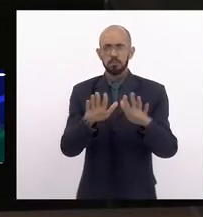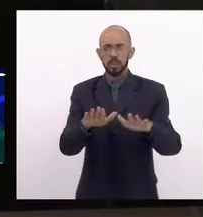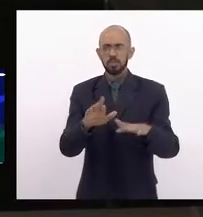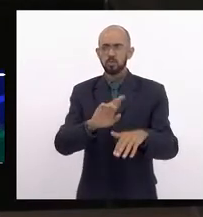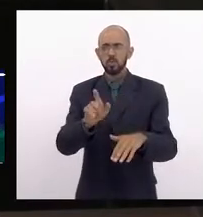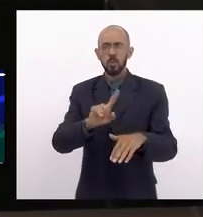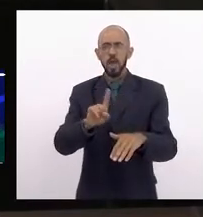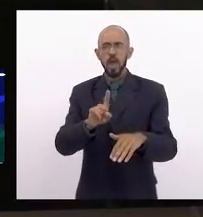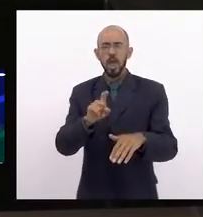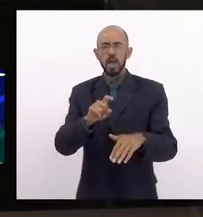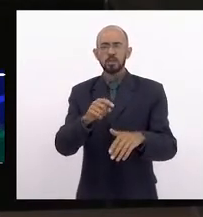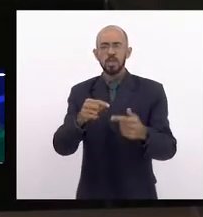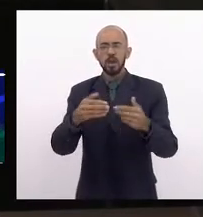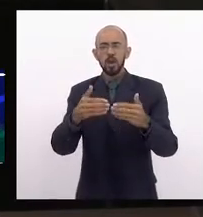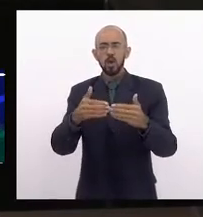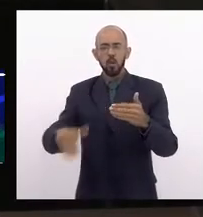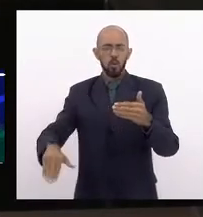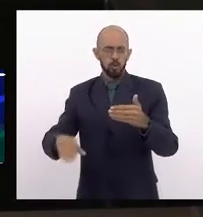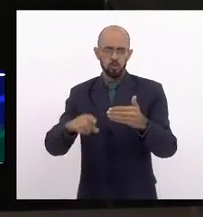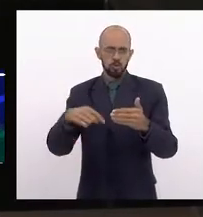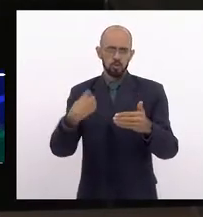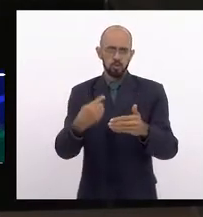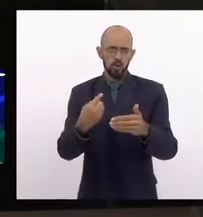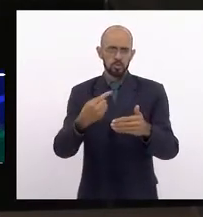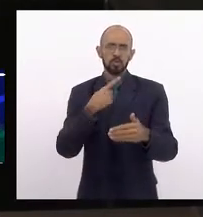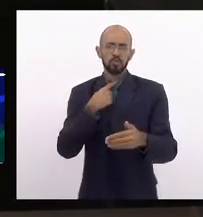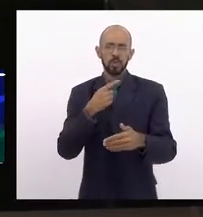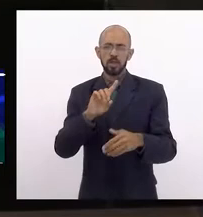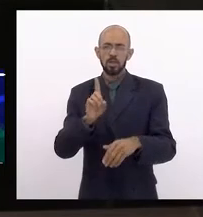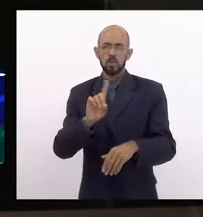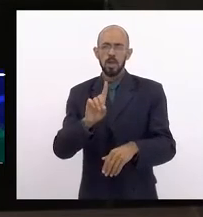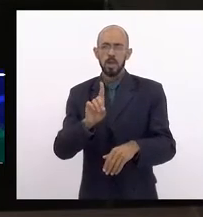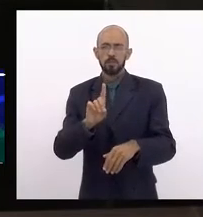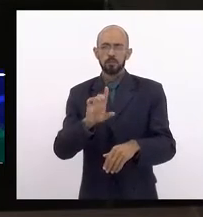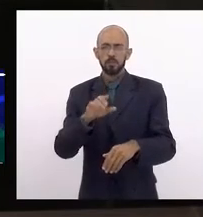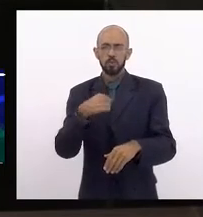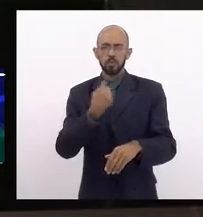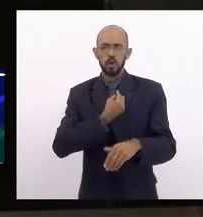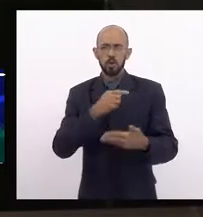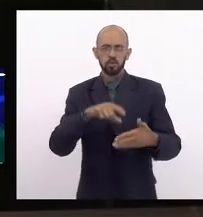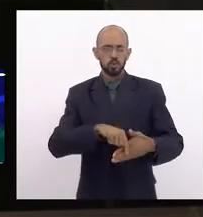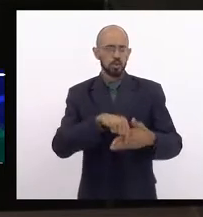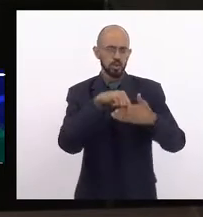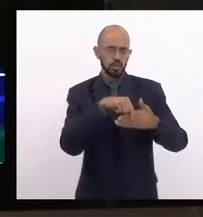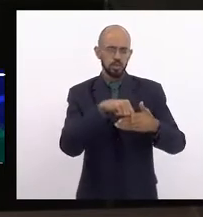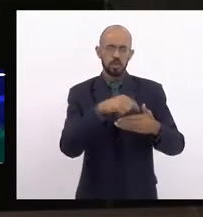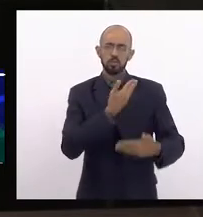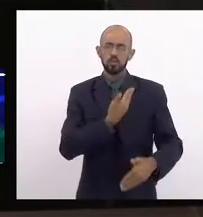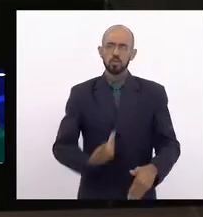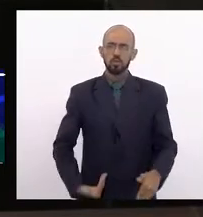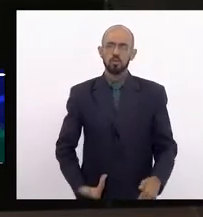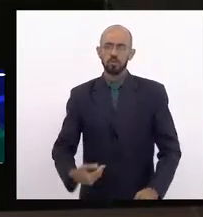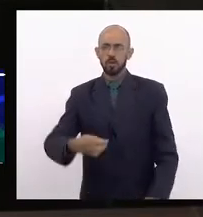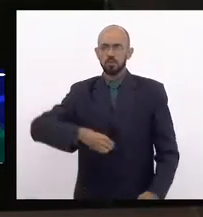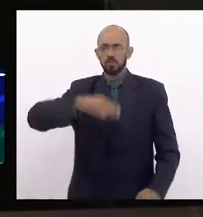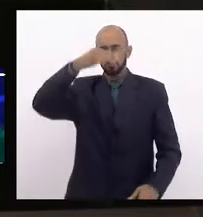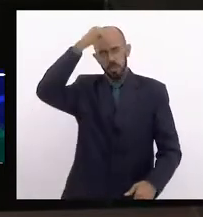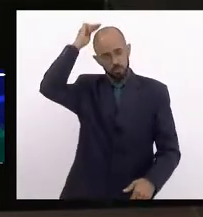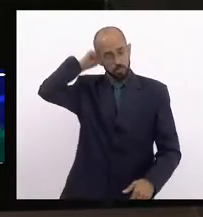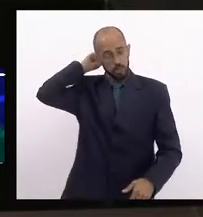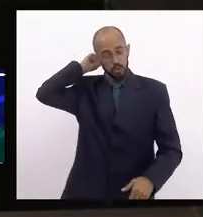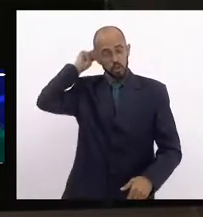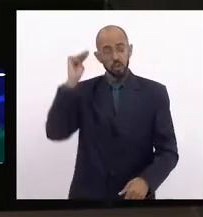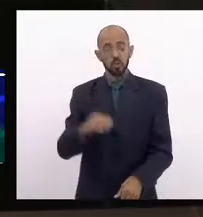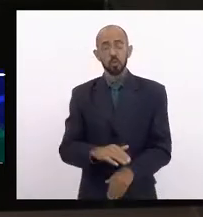intransigência não infelizmente o nosso querido líder do governo Deputado macho